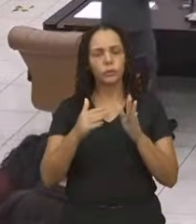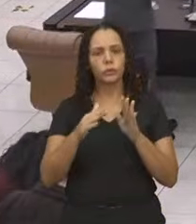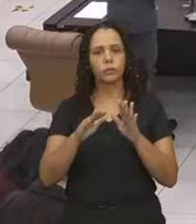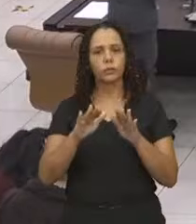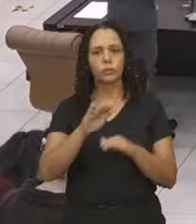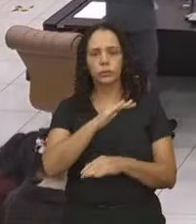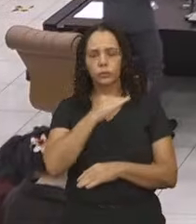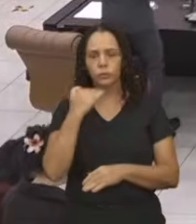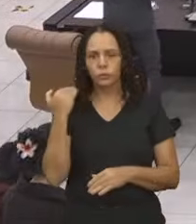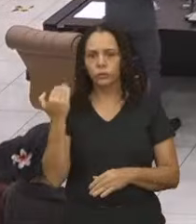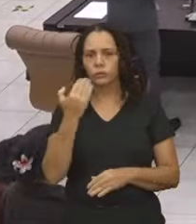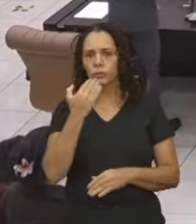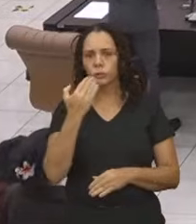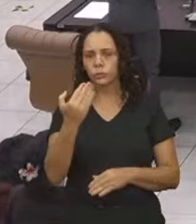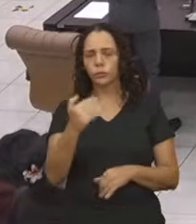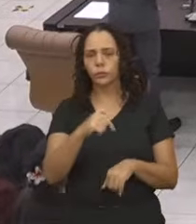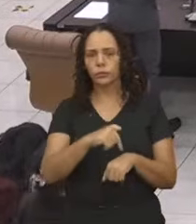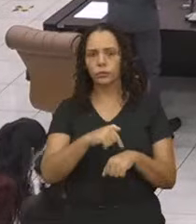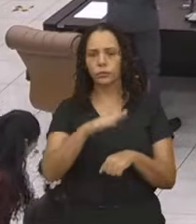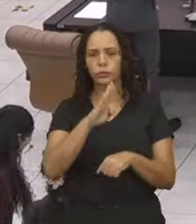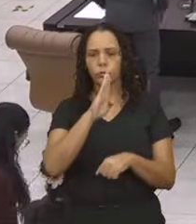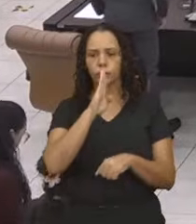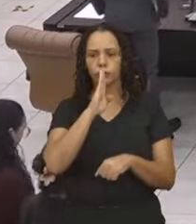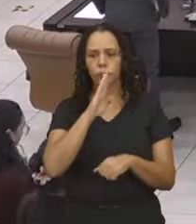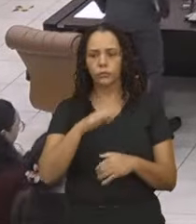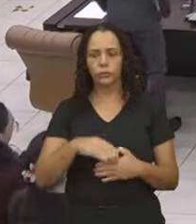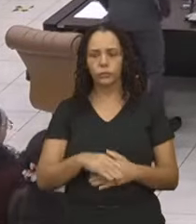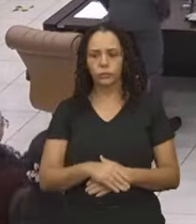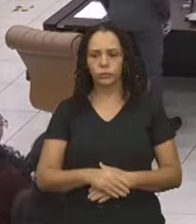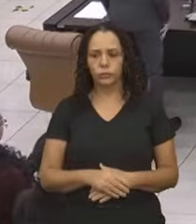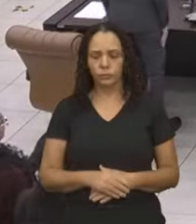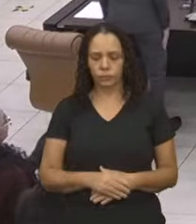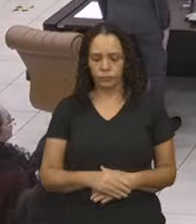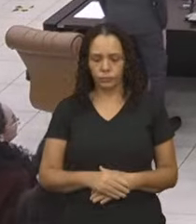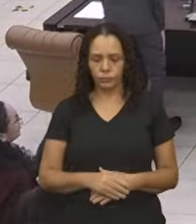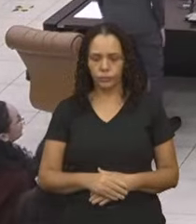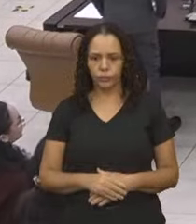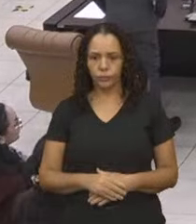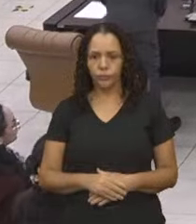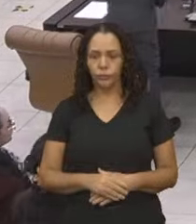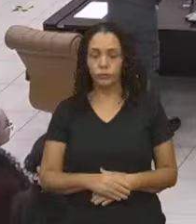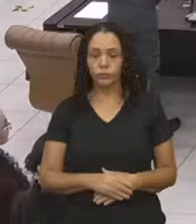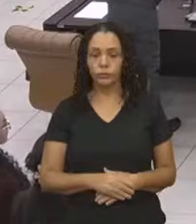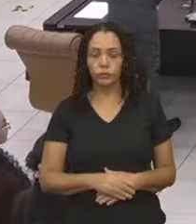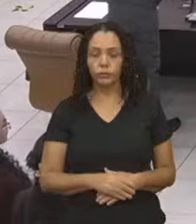todos para que façamos alguns instantes de silêncio.